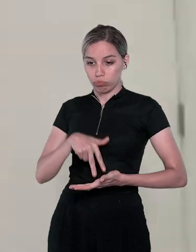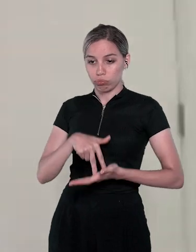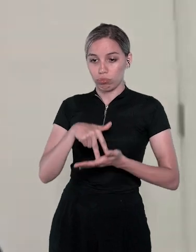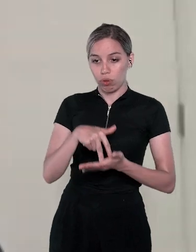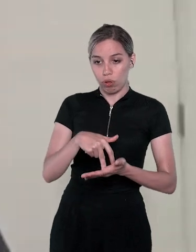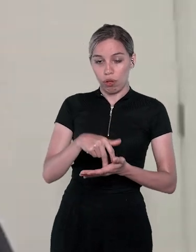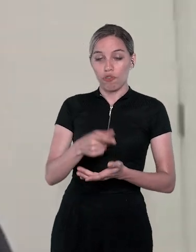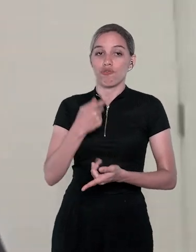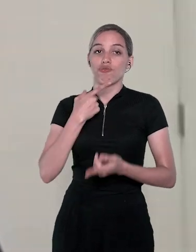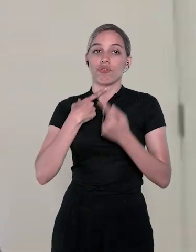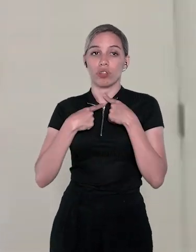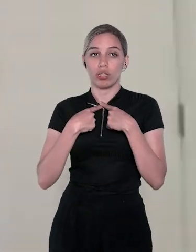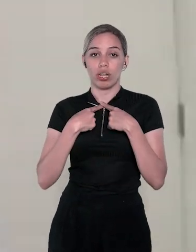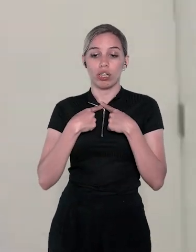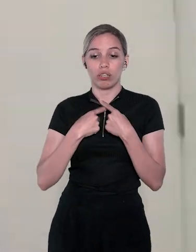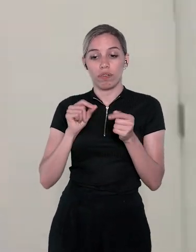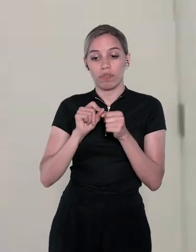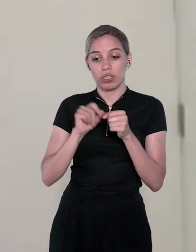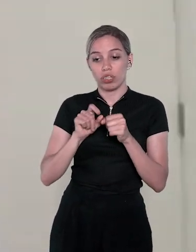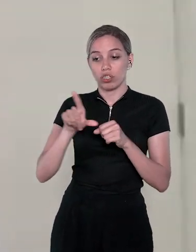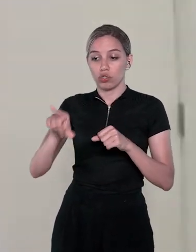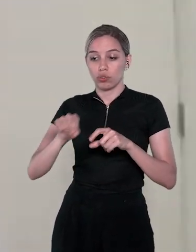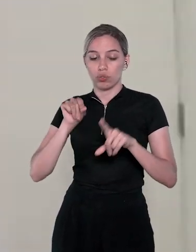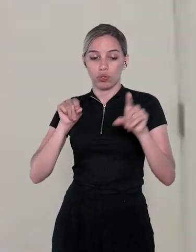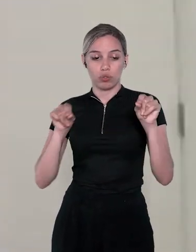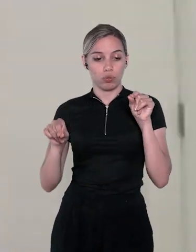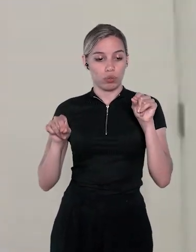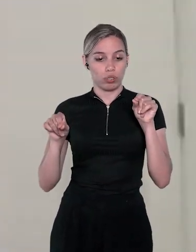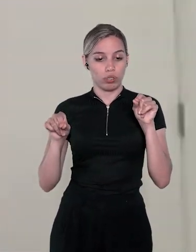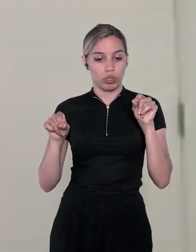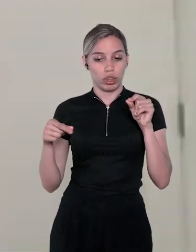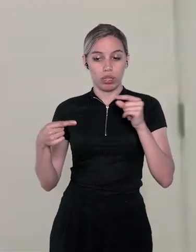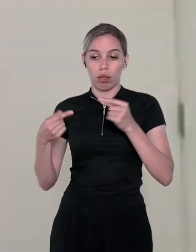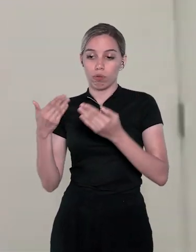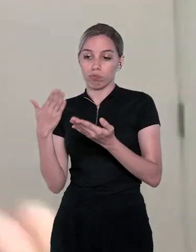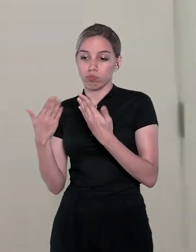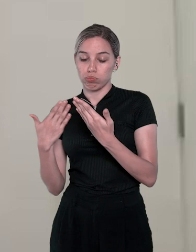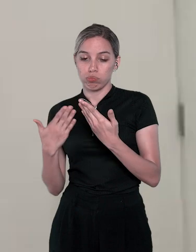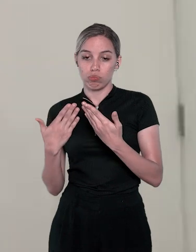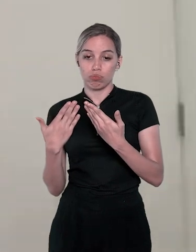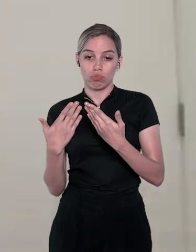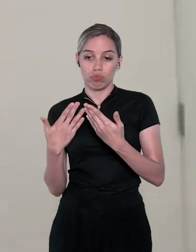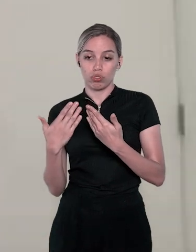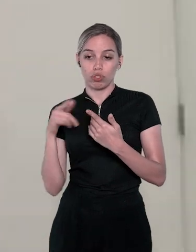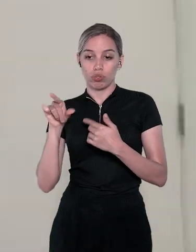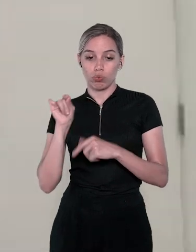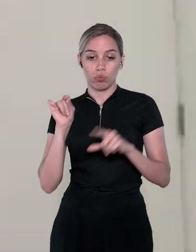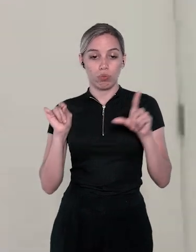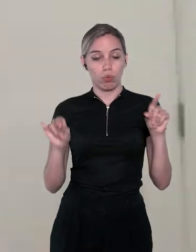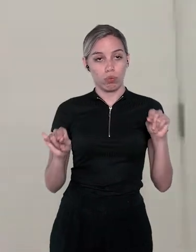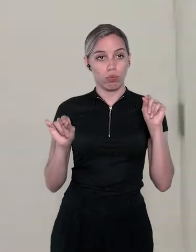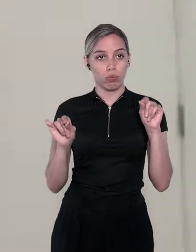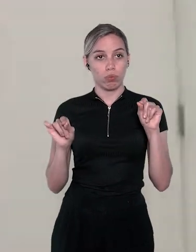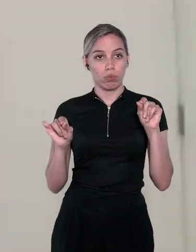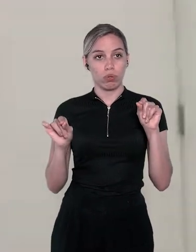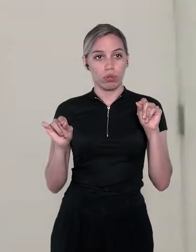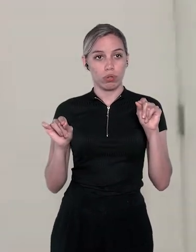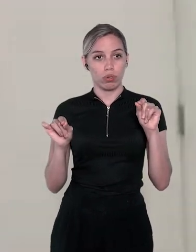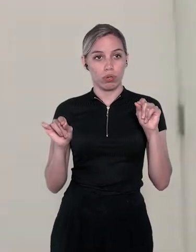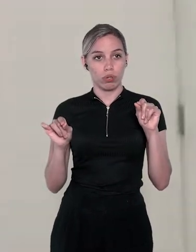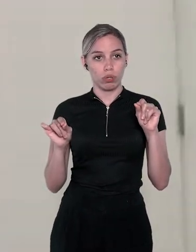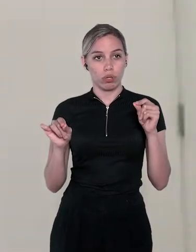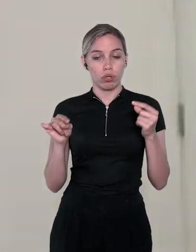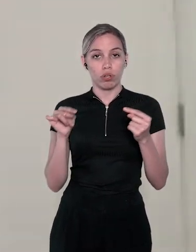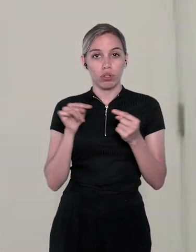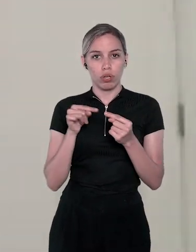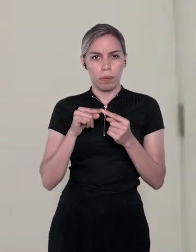e, portanto, iria fazer um voto, escolher, debater os seus interesses. Escuta,